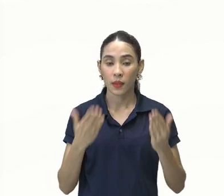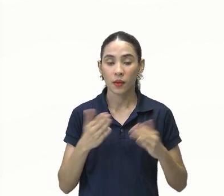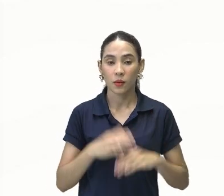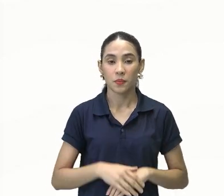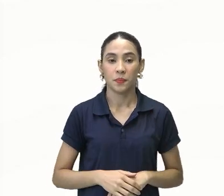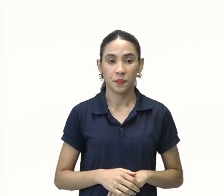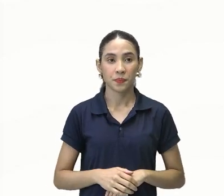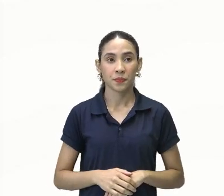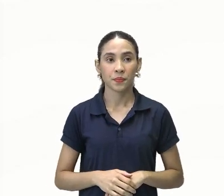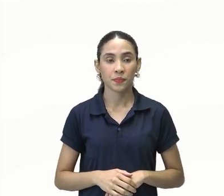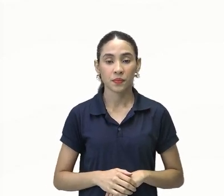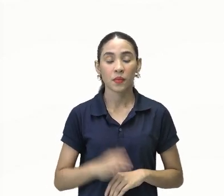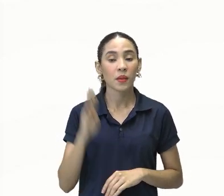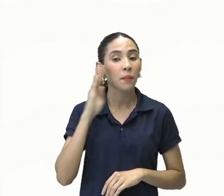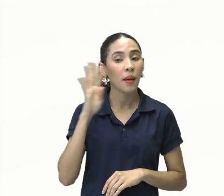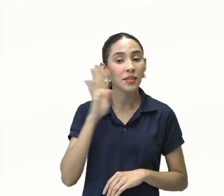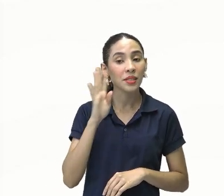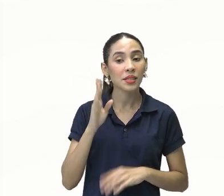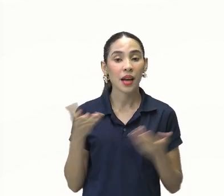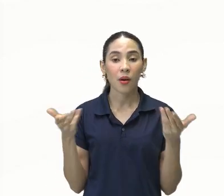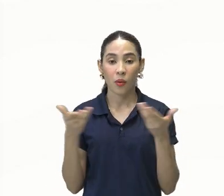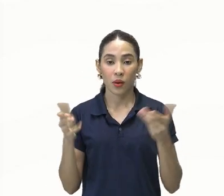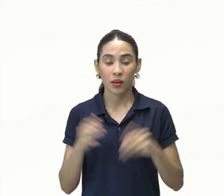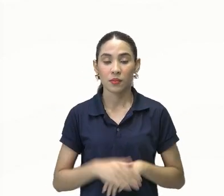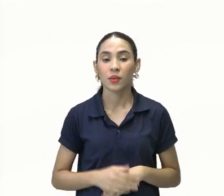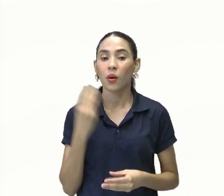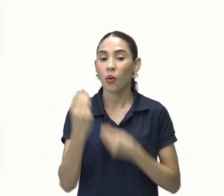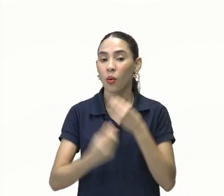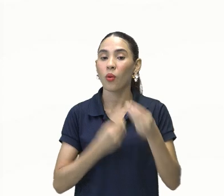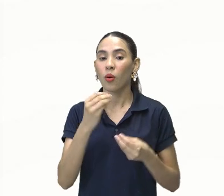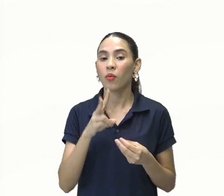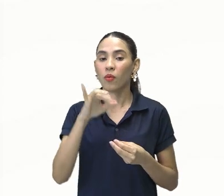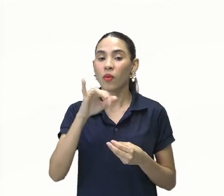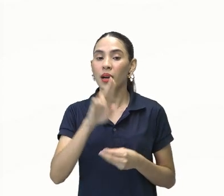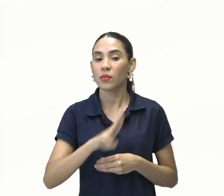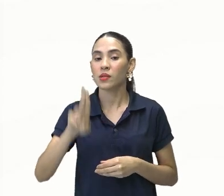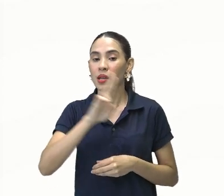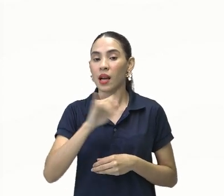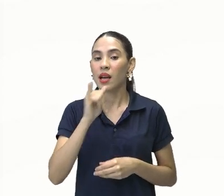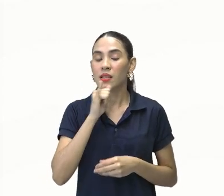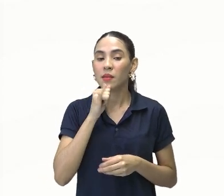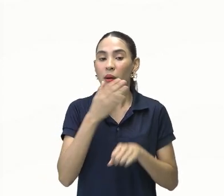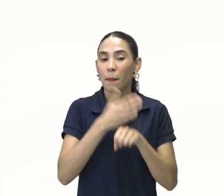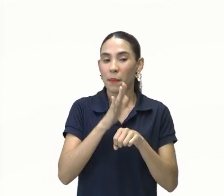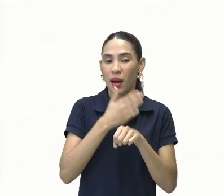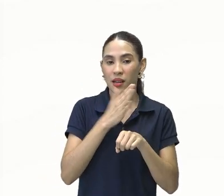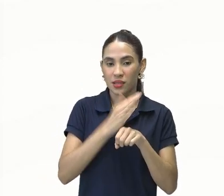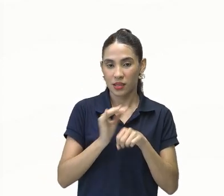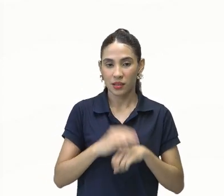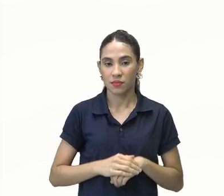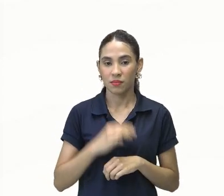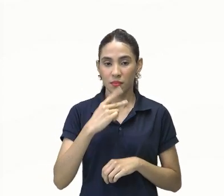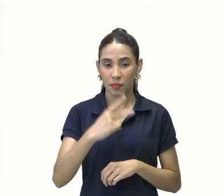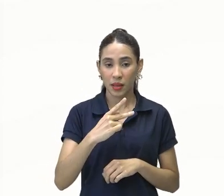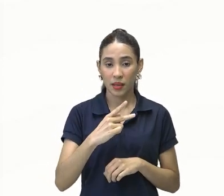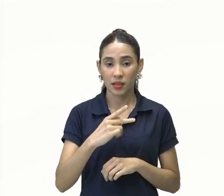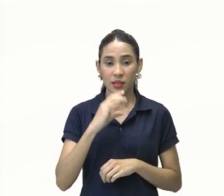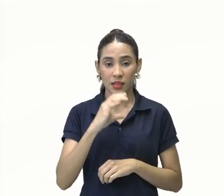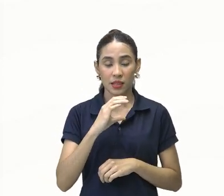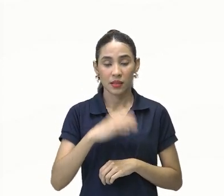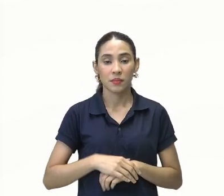Então, imagine que, como é que a gente vai utilizar aí a aplicação da nossa permutação